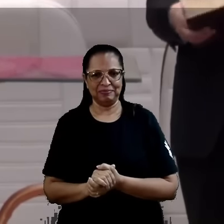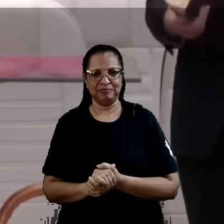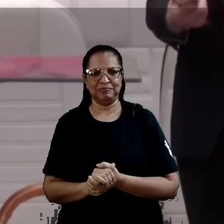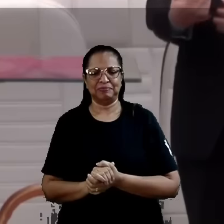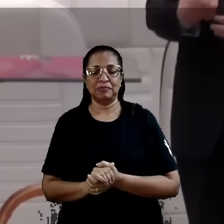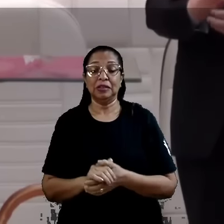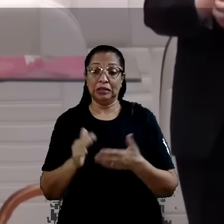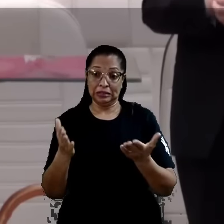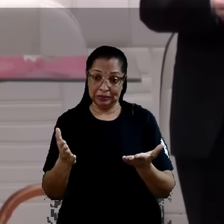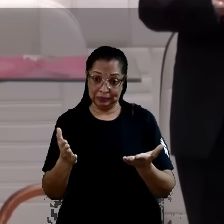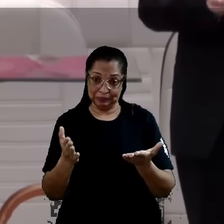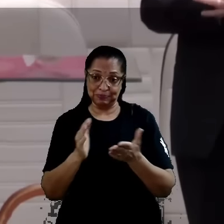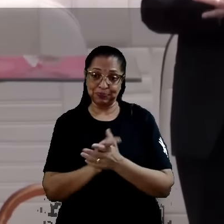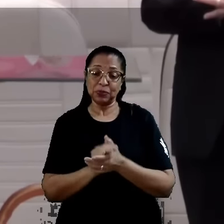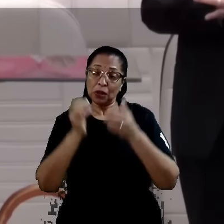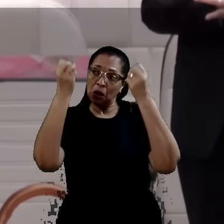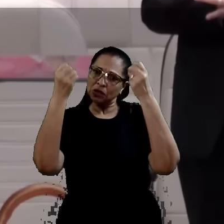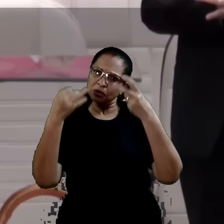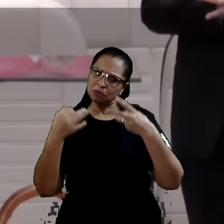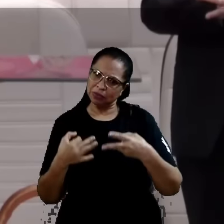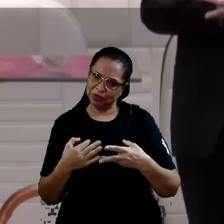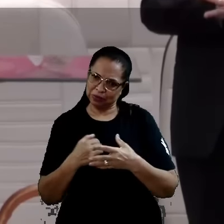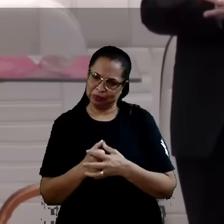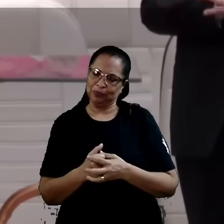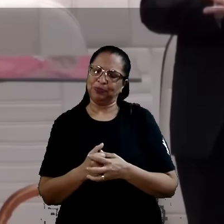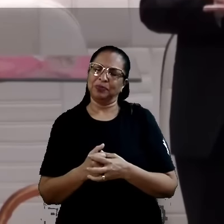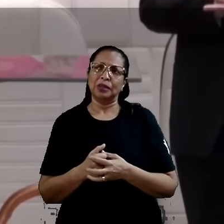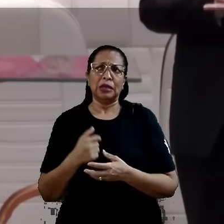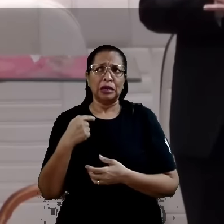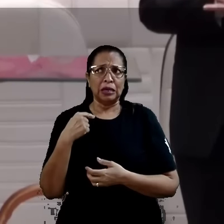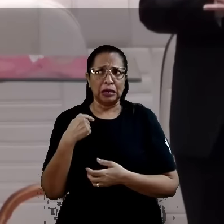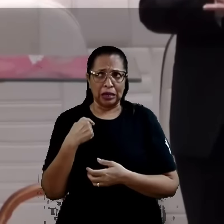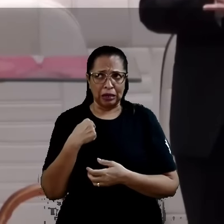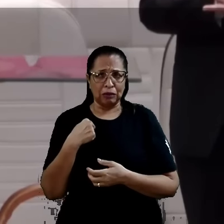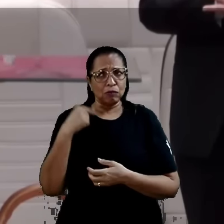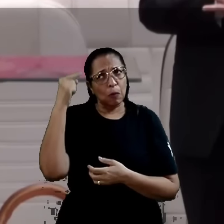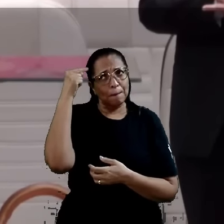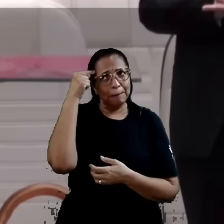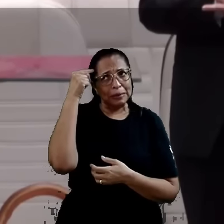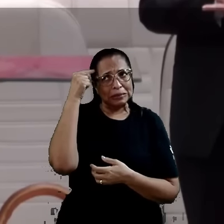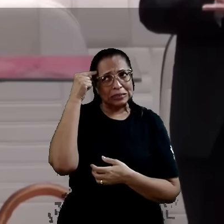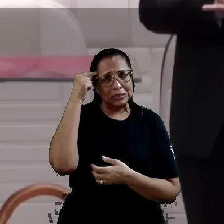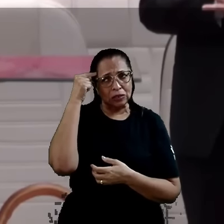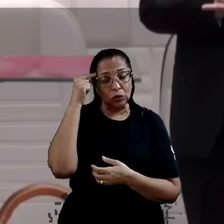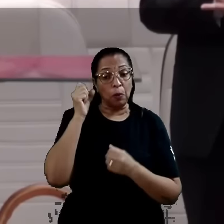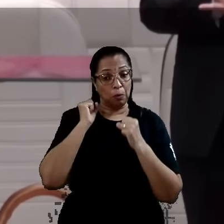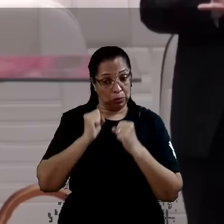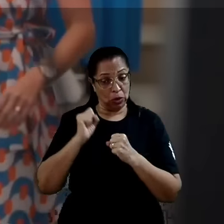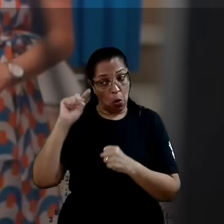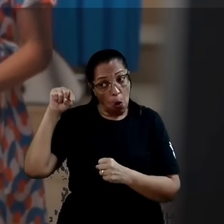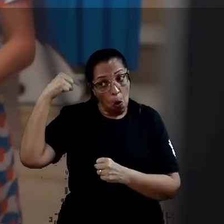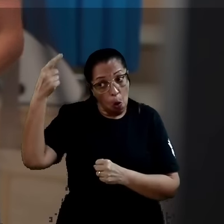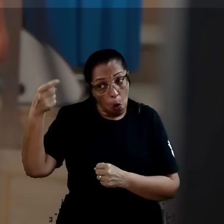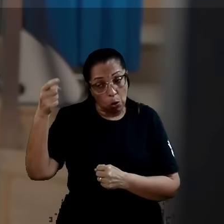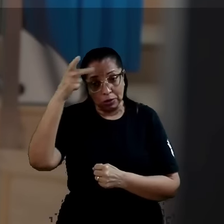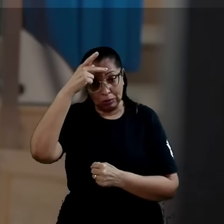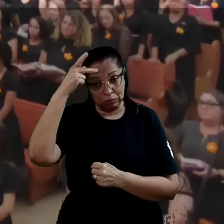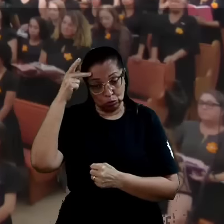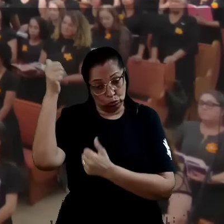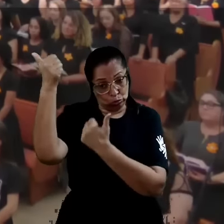isso não é verdade eu digo sim para mim é verdade porque um dia Deus falou comigo assim esteja